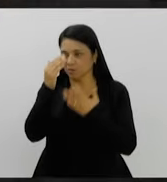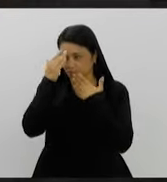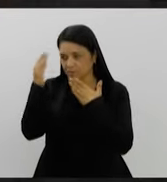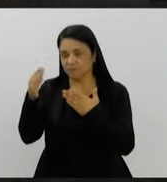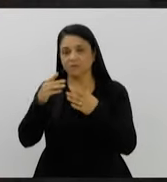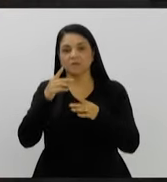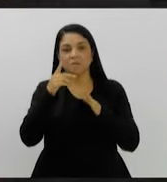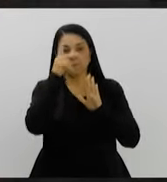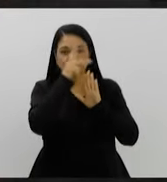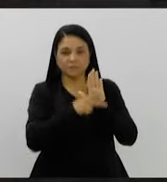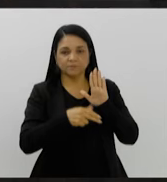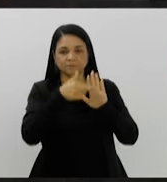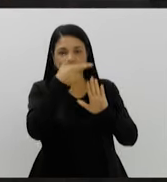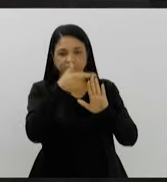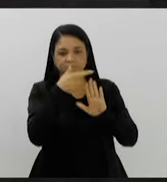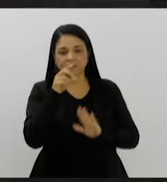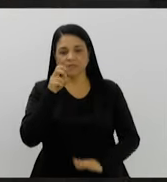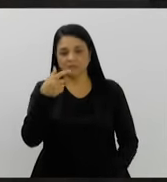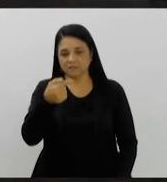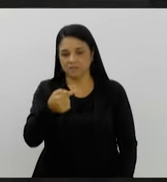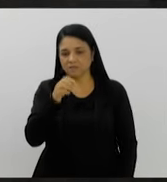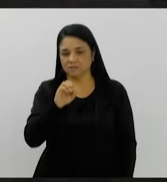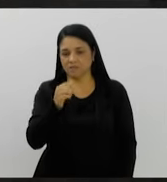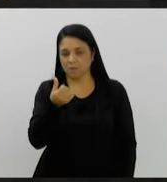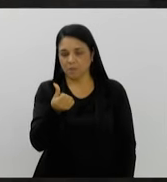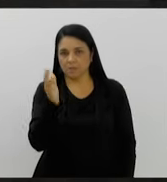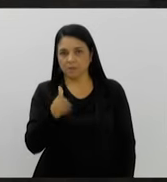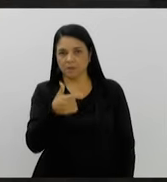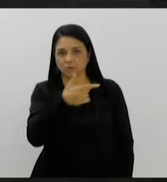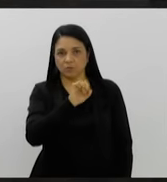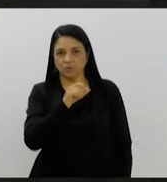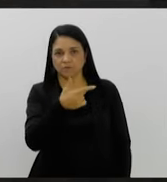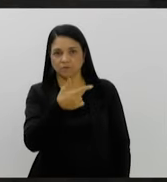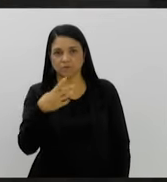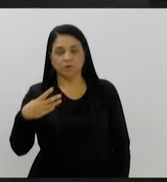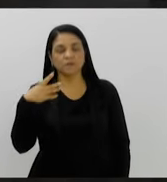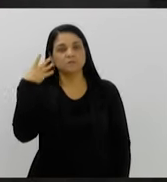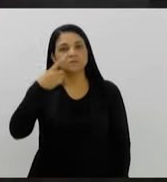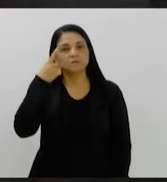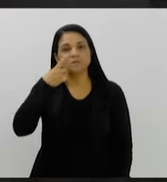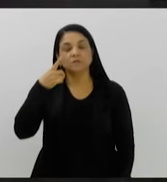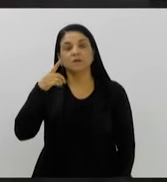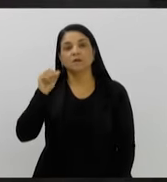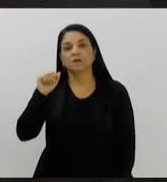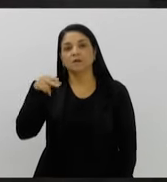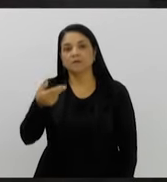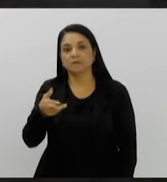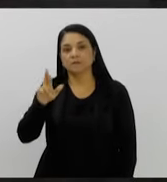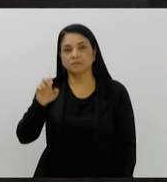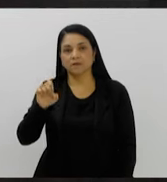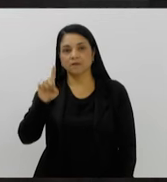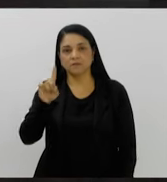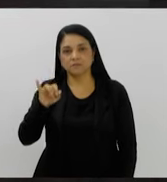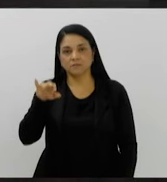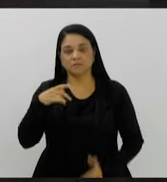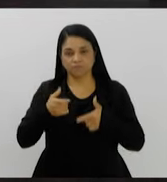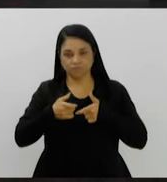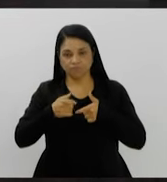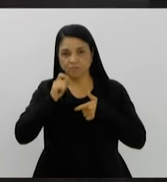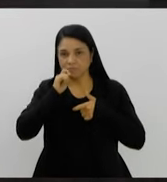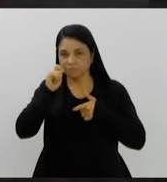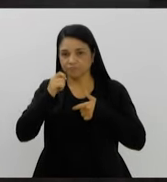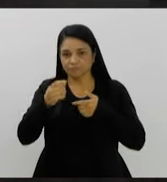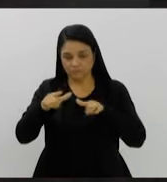706 de 2024 de autoria do deputado Andrezinho Ceciliano que concede a medalha Tiradentes e seu